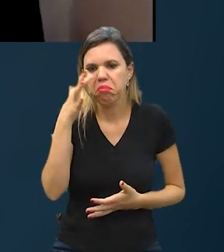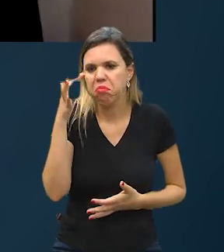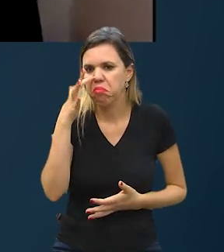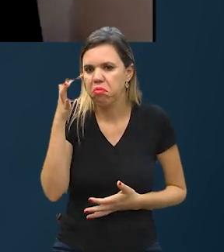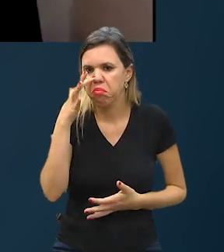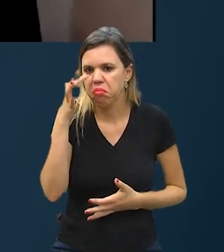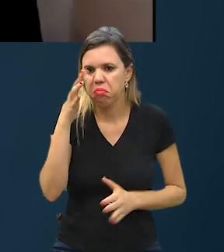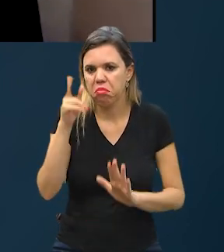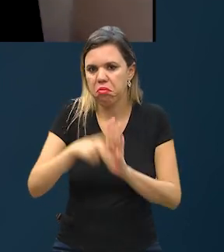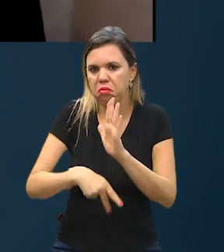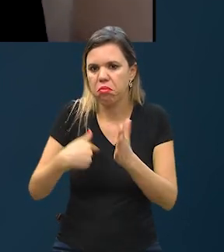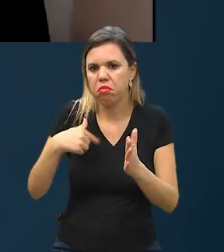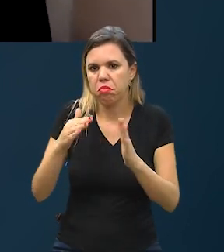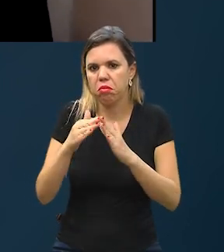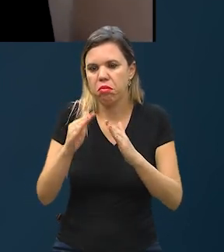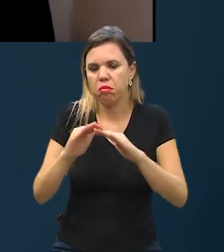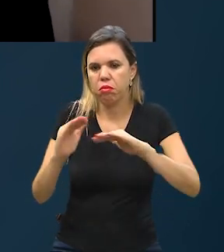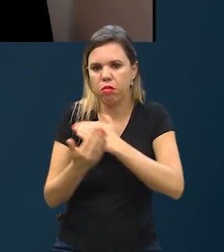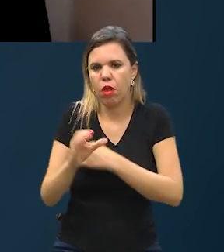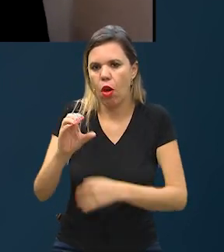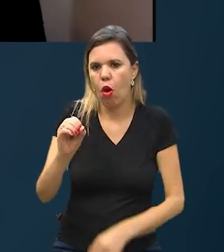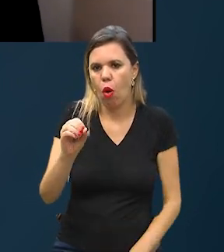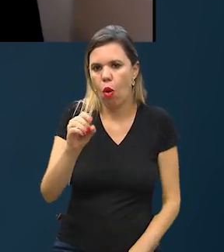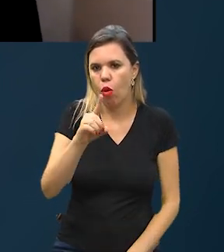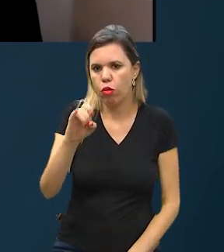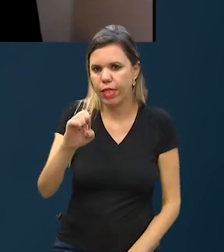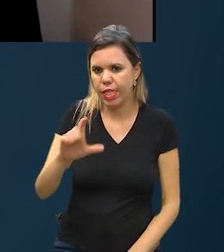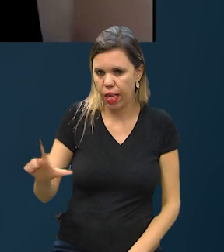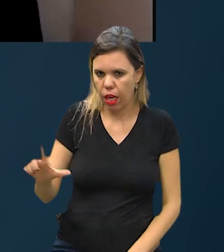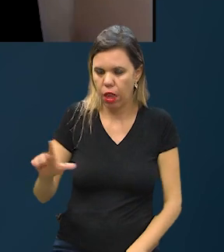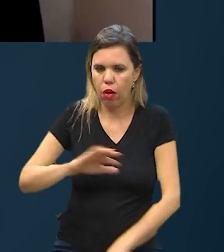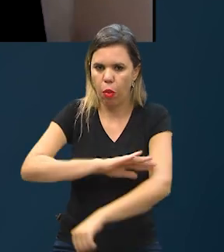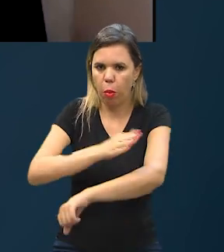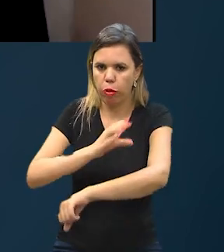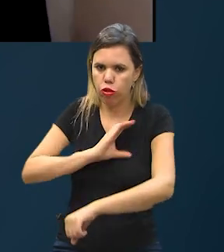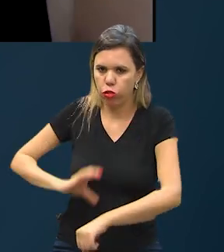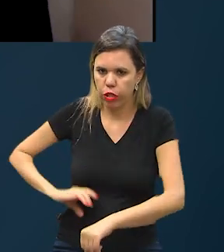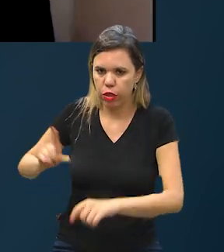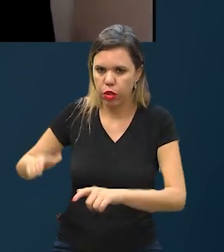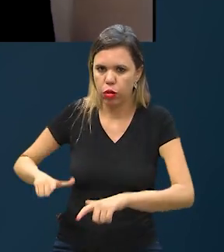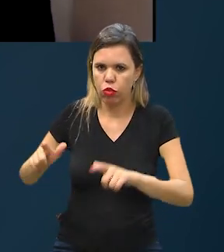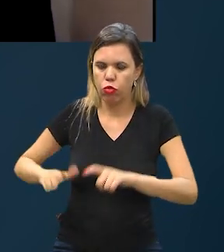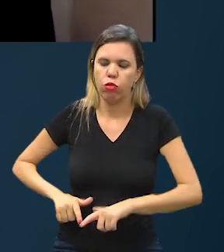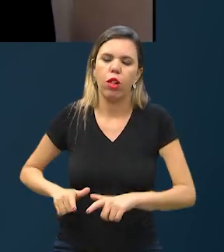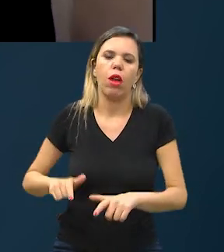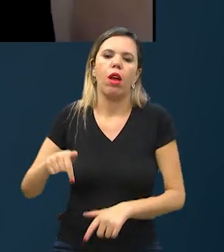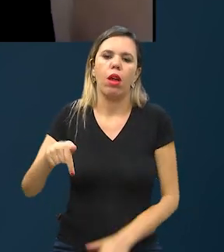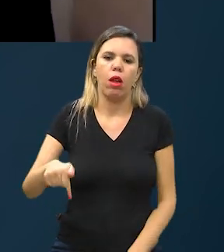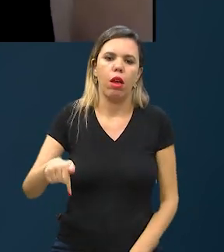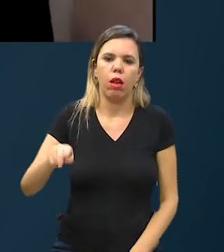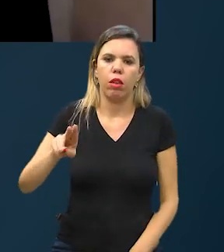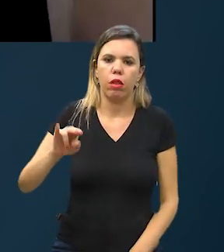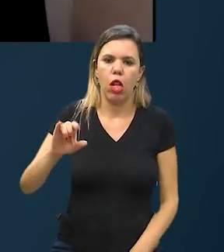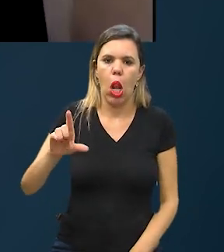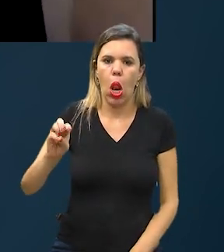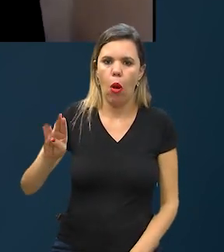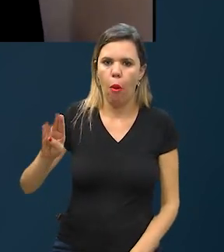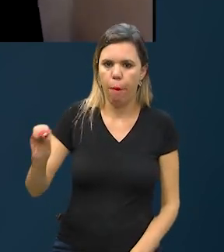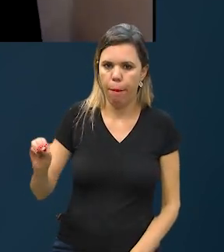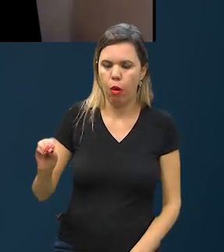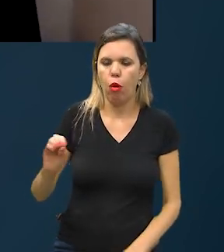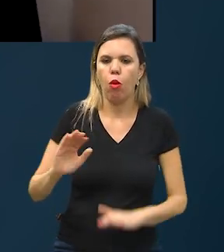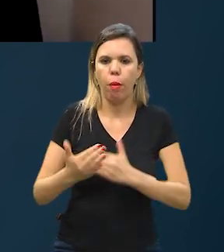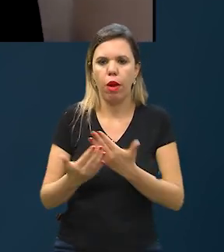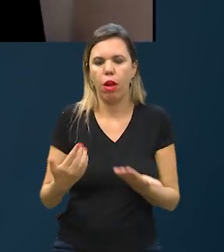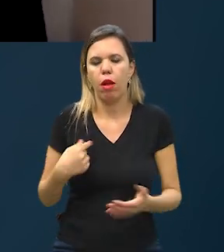assim, esse projeto, porque eu moro aqui no Parque Osiel, na região do Monte Cristo, aqui onde fica o Quilombo Urbano, e eu estava passando